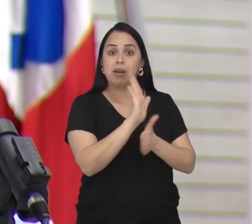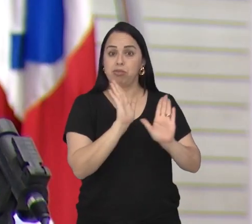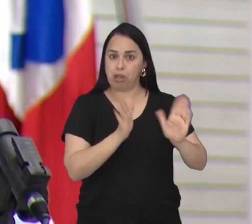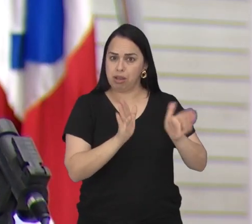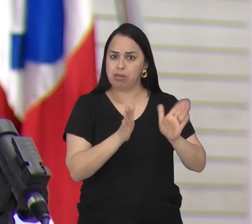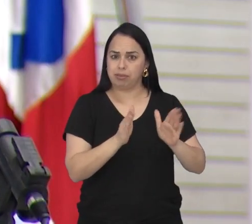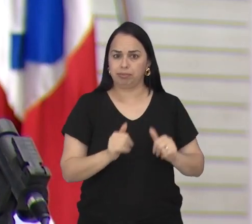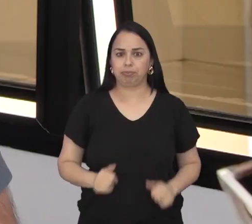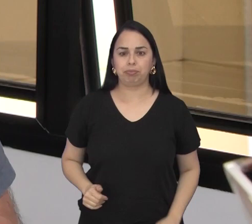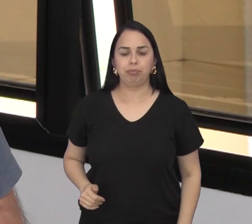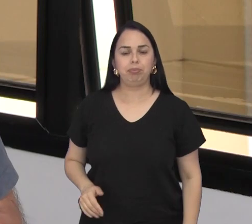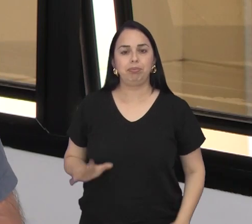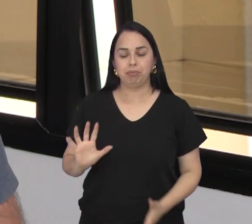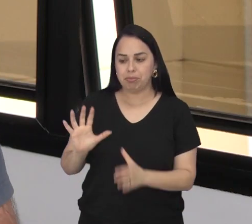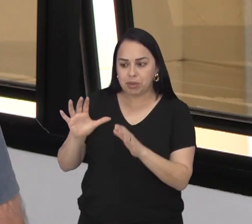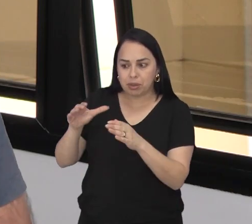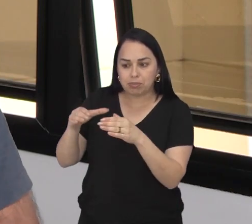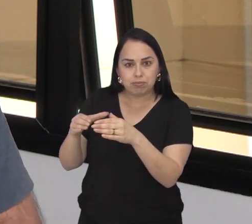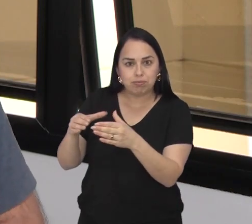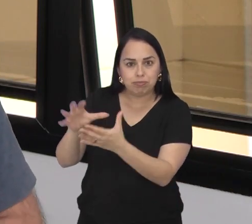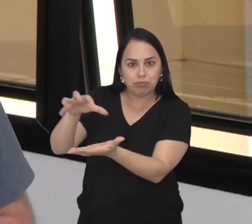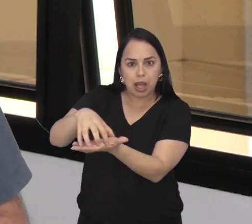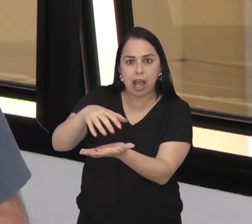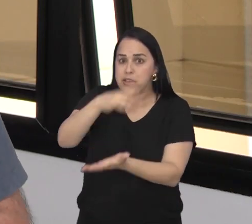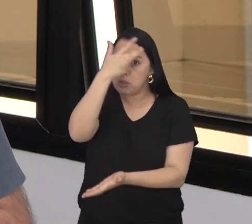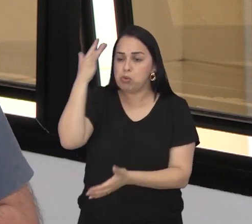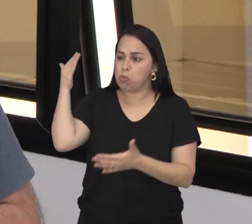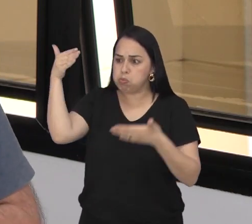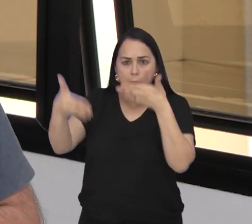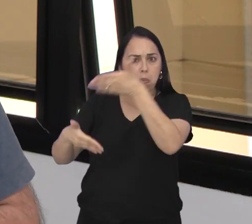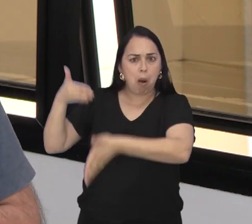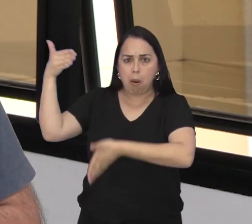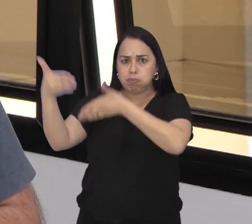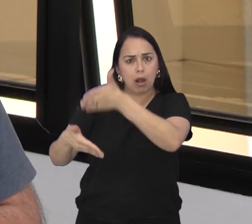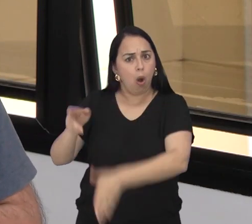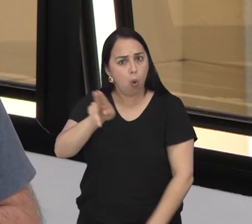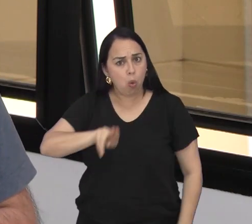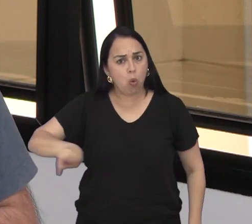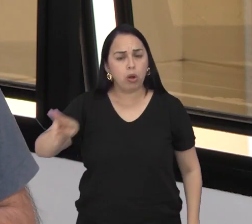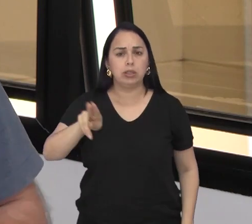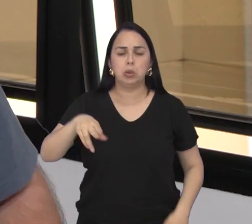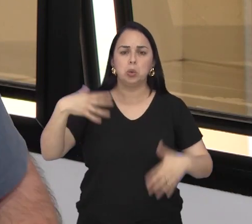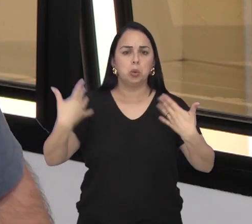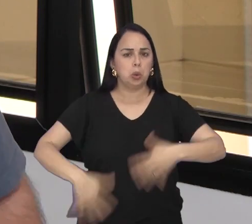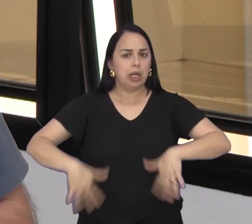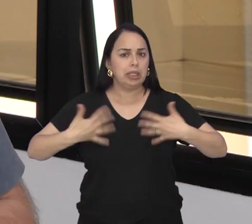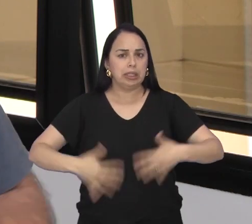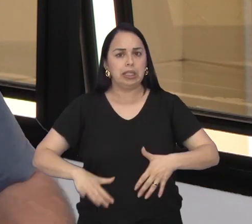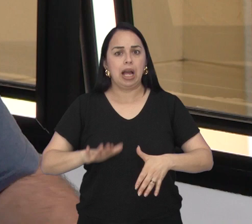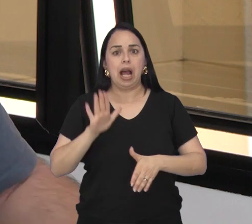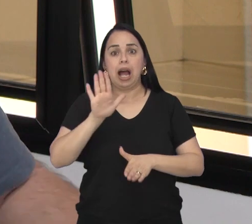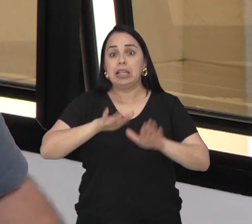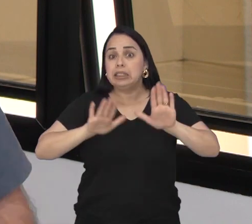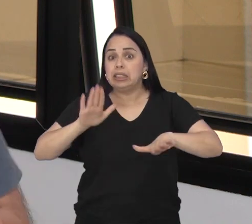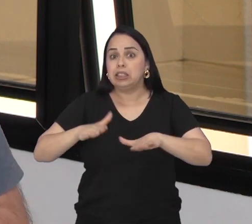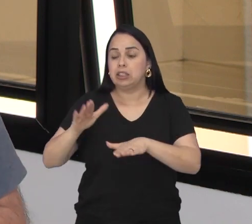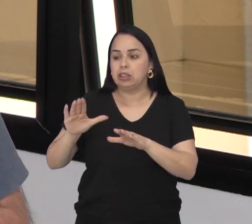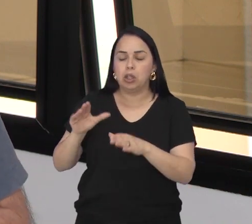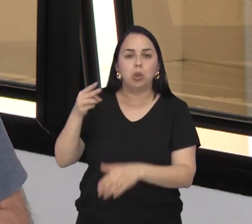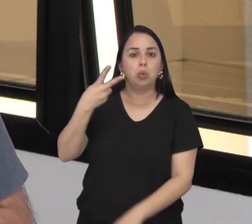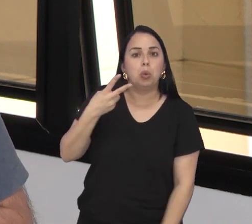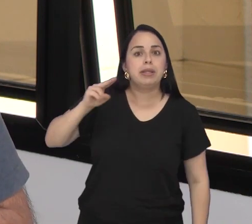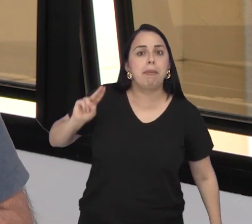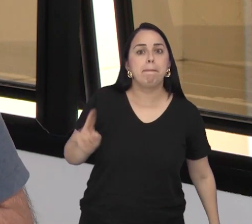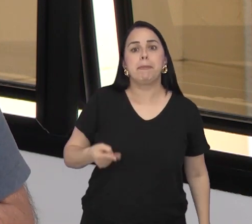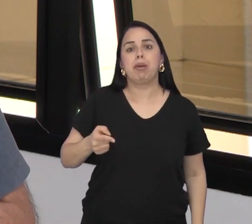pelo Legislativo. Nossos poliesportivos são muito utilizados, né? A gente tem poliesportivos que 2, 3 mil pessoas